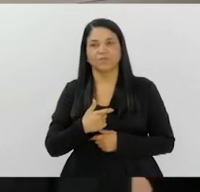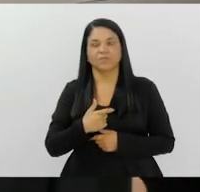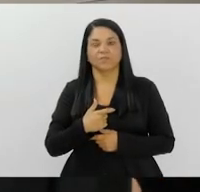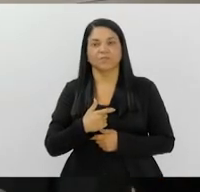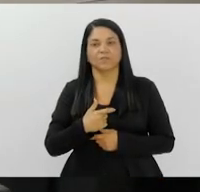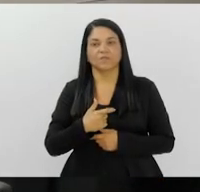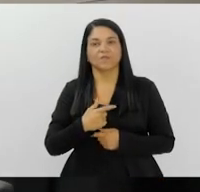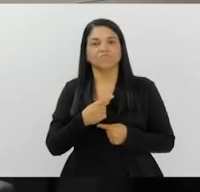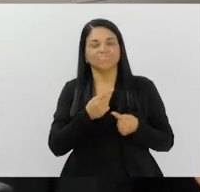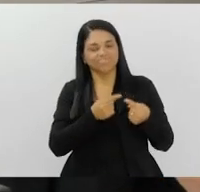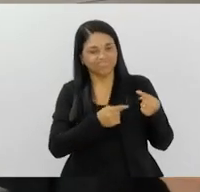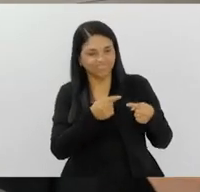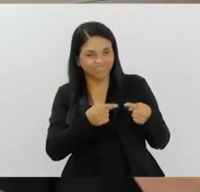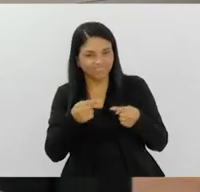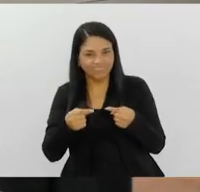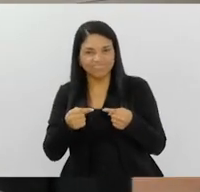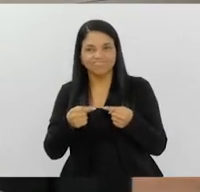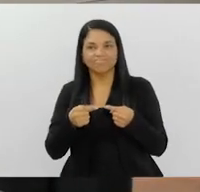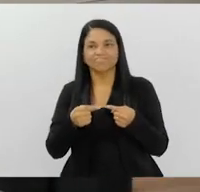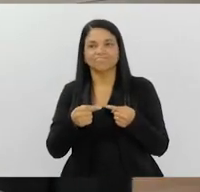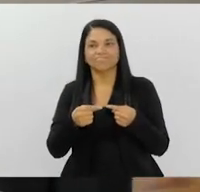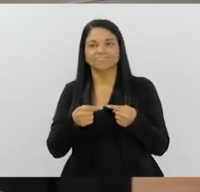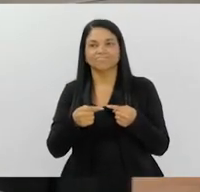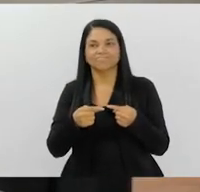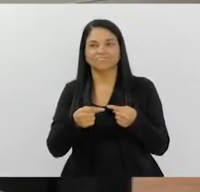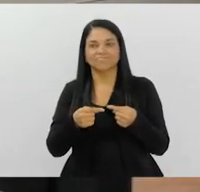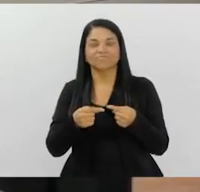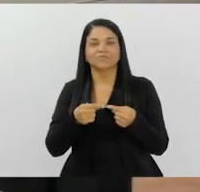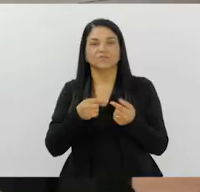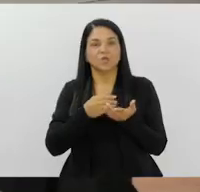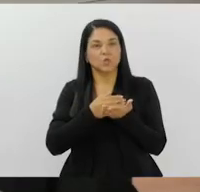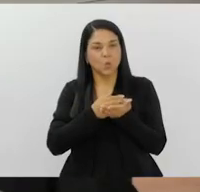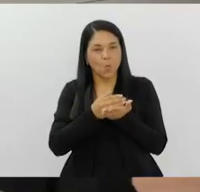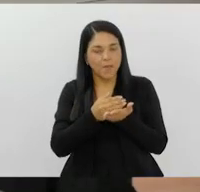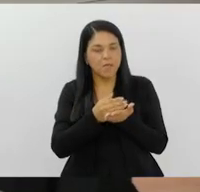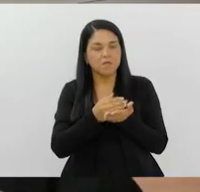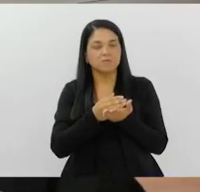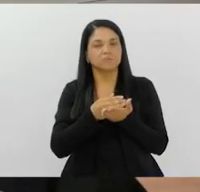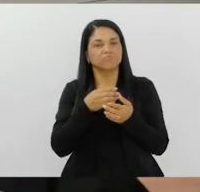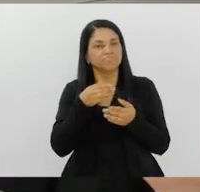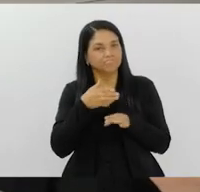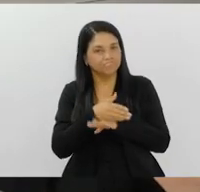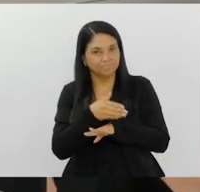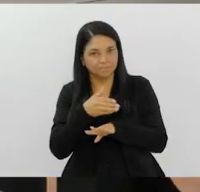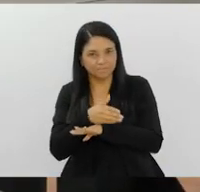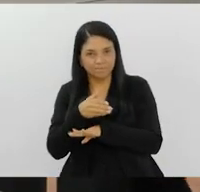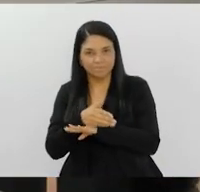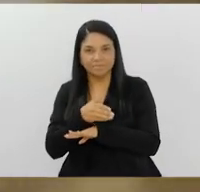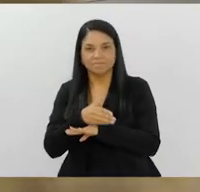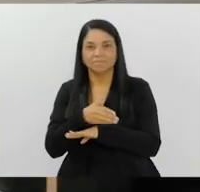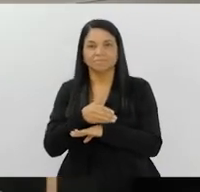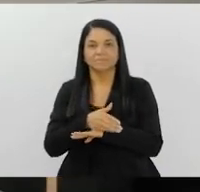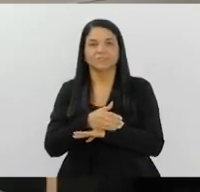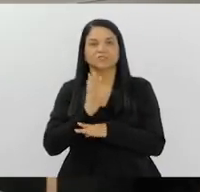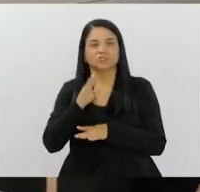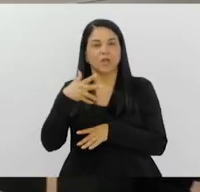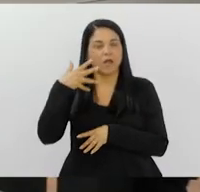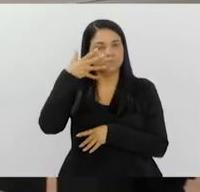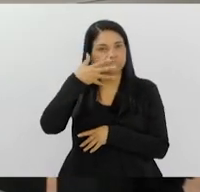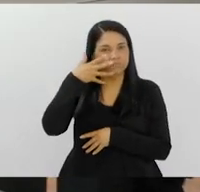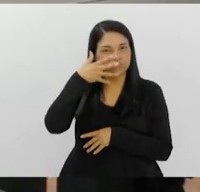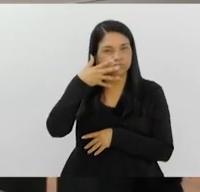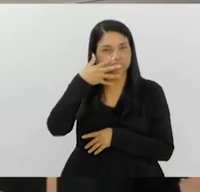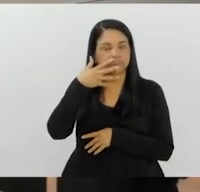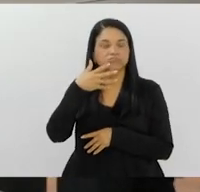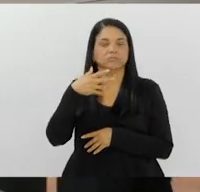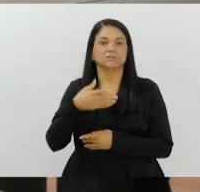tem esse debate eu estou nele desde o início né inclusive já dei meu depoimento a minhas